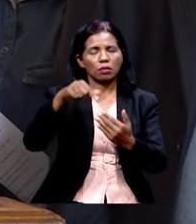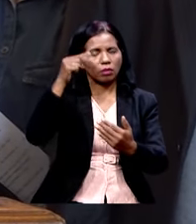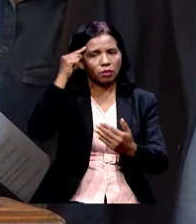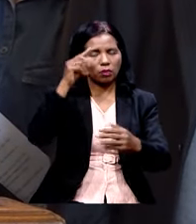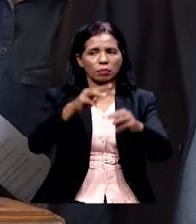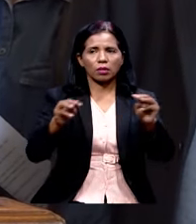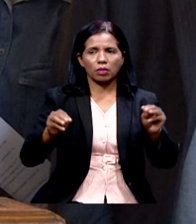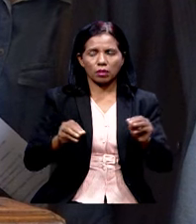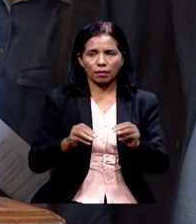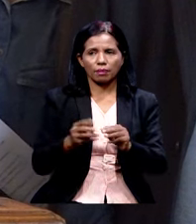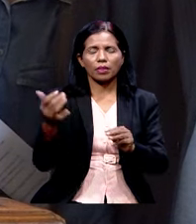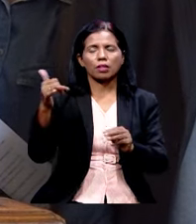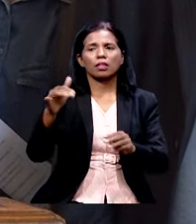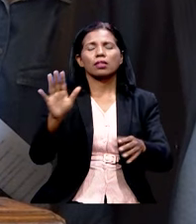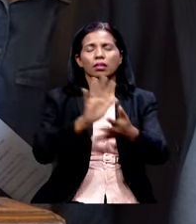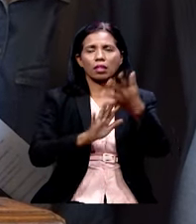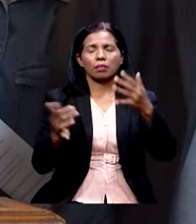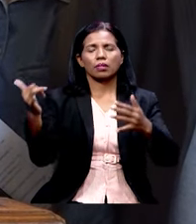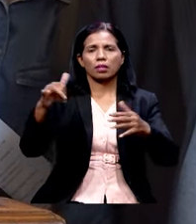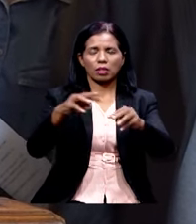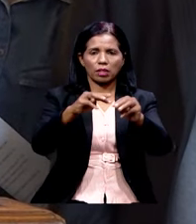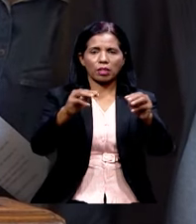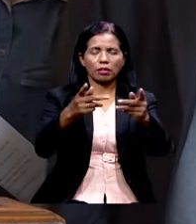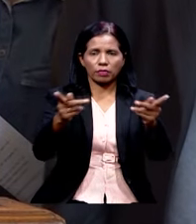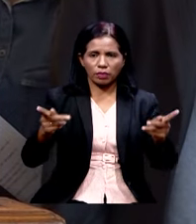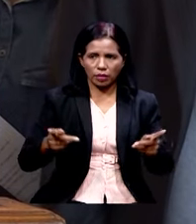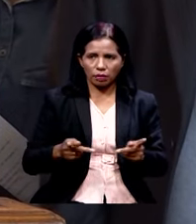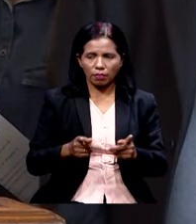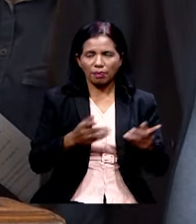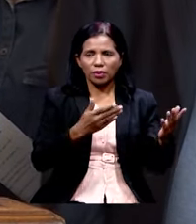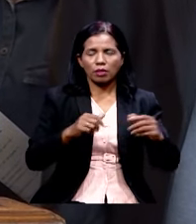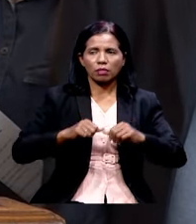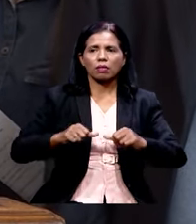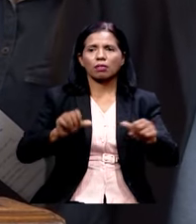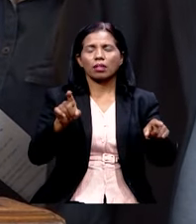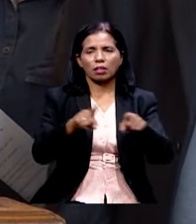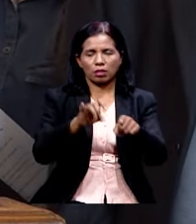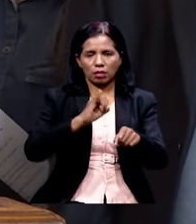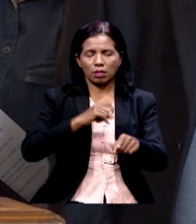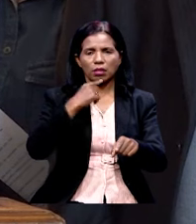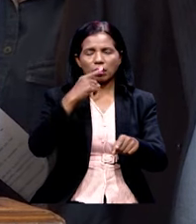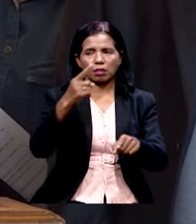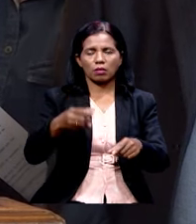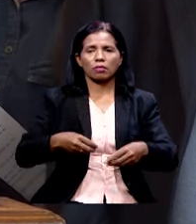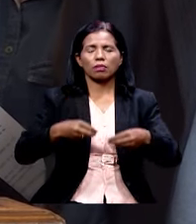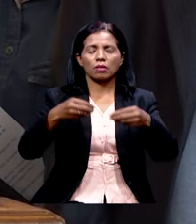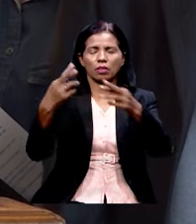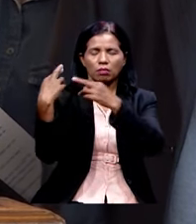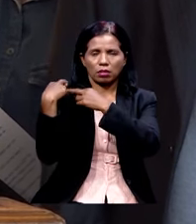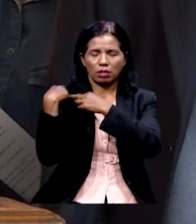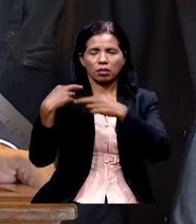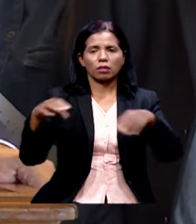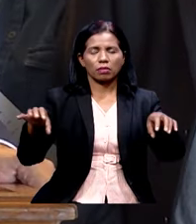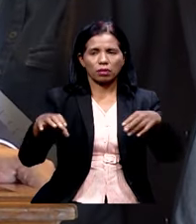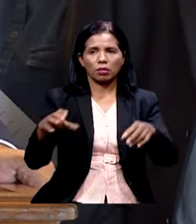postos administrativos, se irá comemorar a Cernefatim. E Lori continua nessa inaudição. Tomara de posse, vai ser filho de suco,